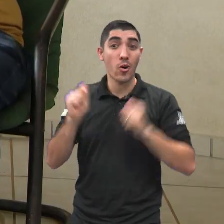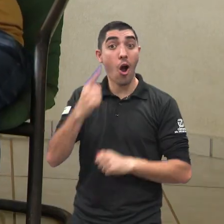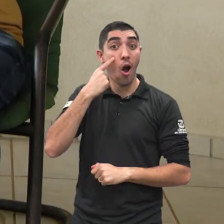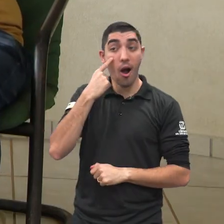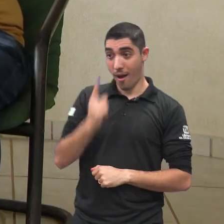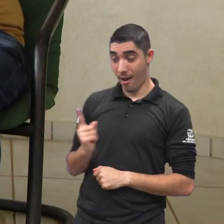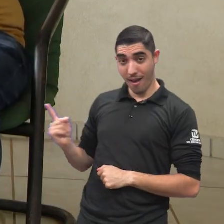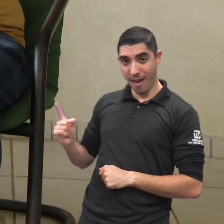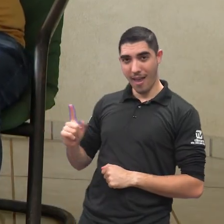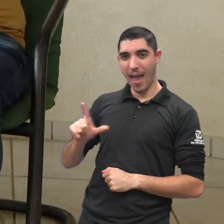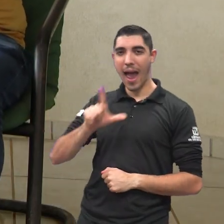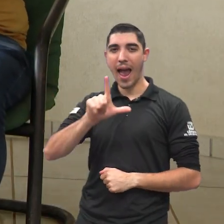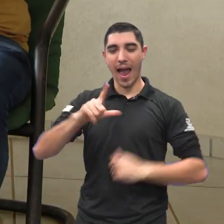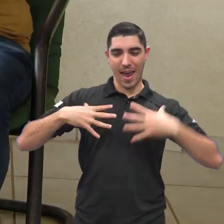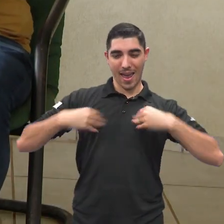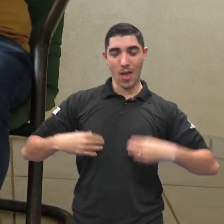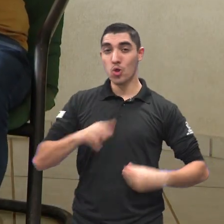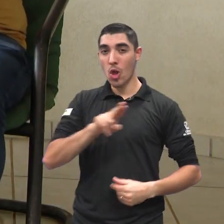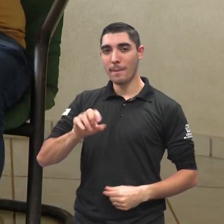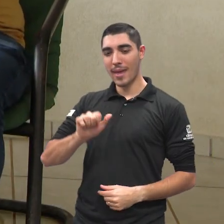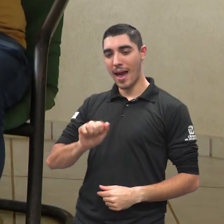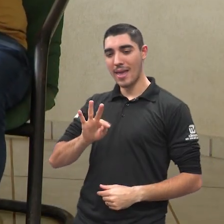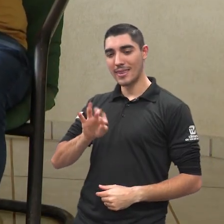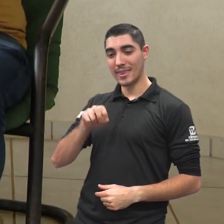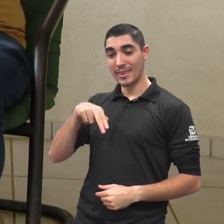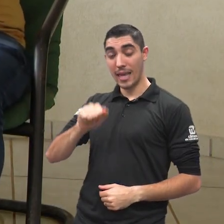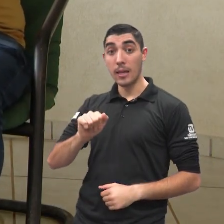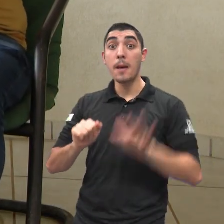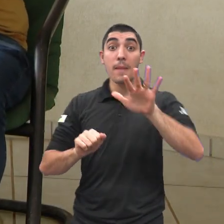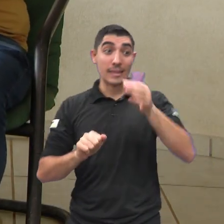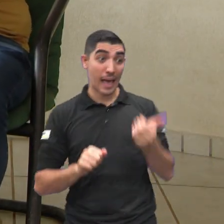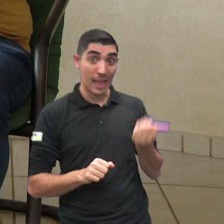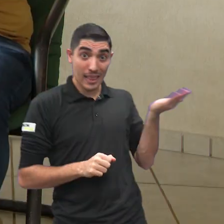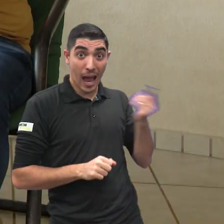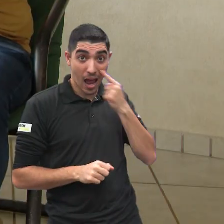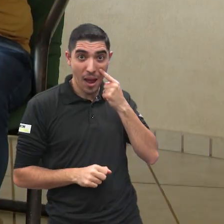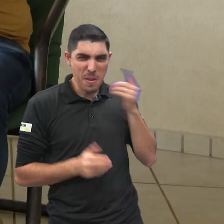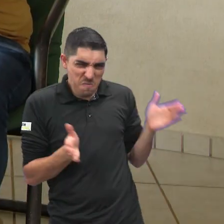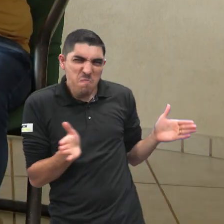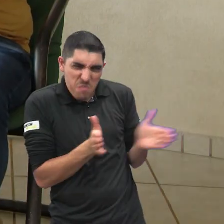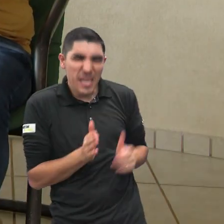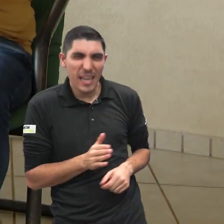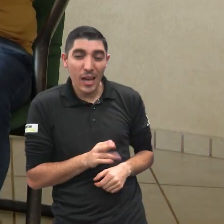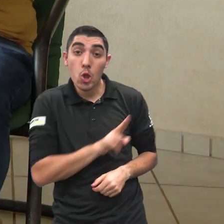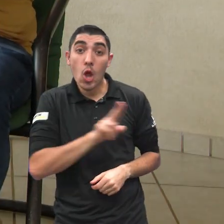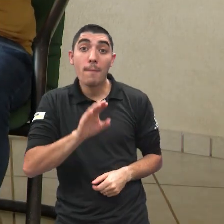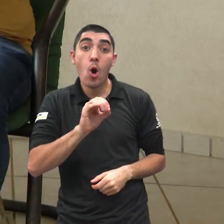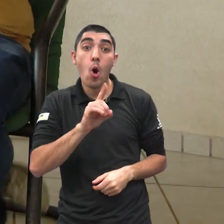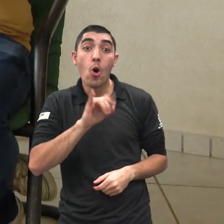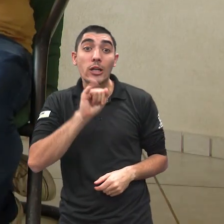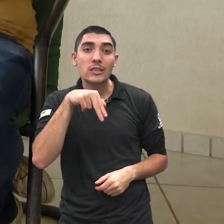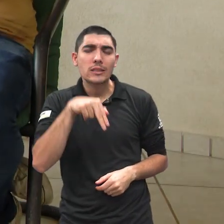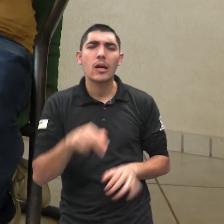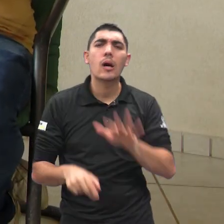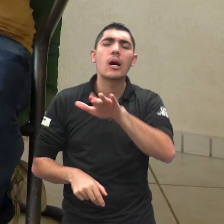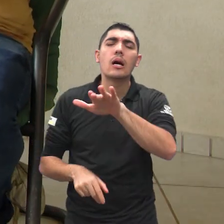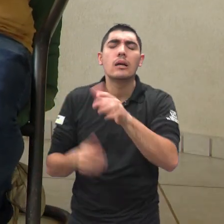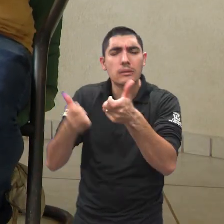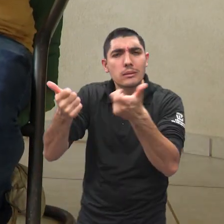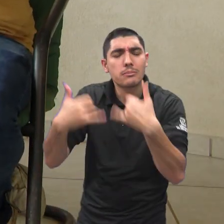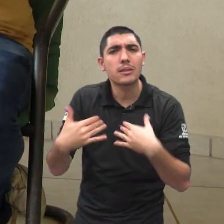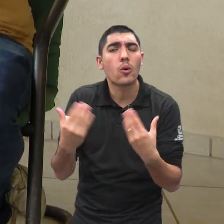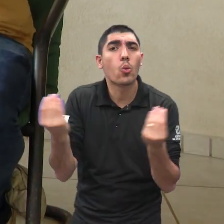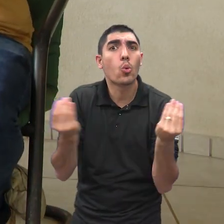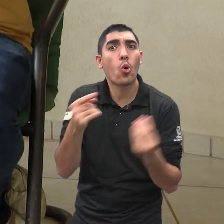vocês vão ver imagens dela ao longo da entrevista. E esse pequenininho aqui atrás é o Odin. Com a mamãe... Kátia, me fala uma coisa.